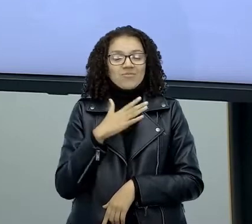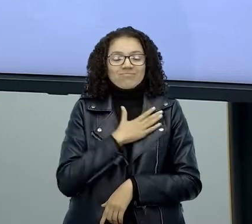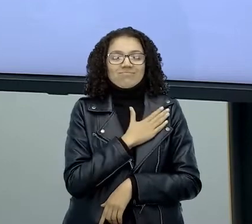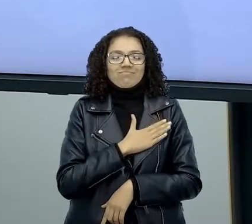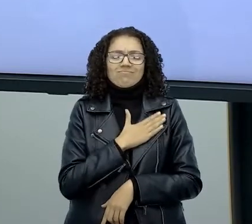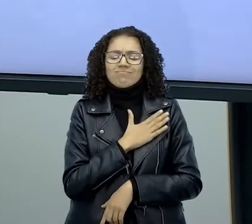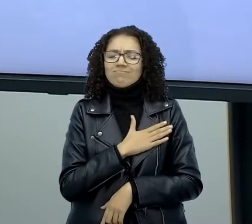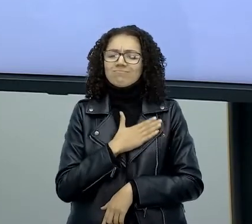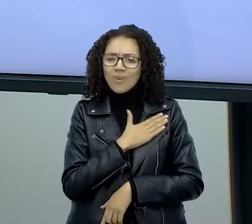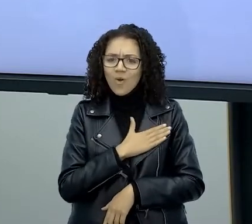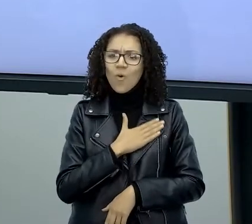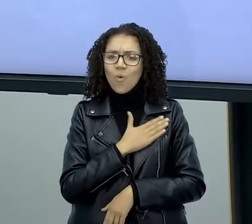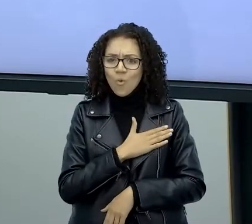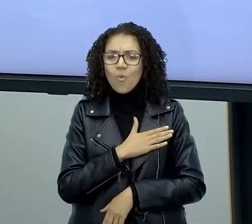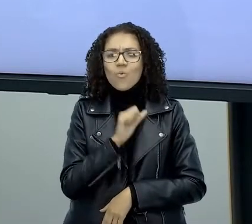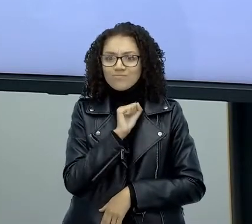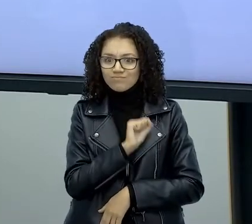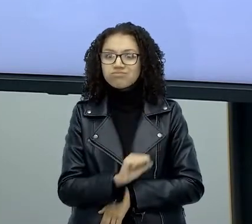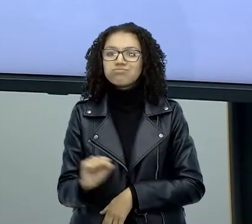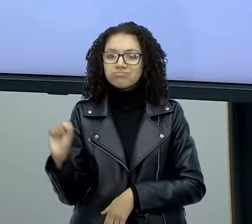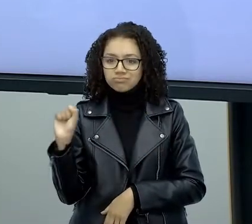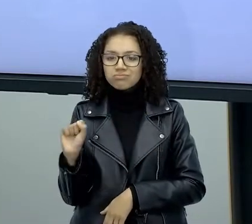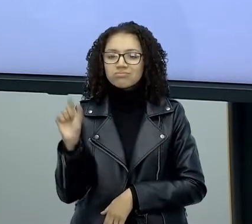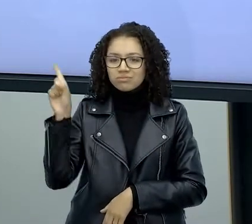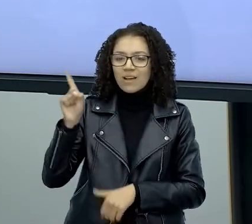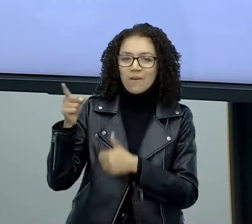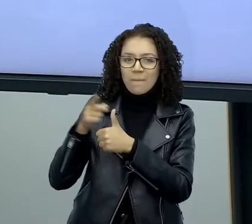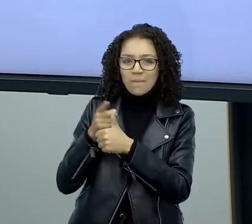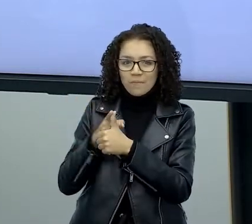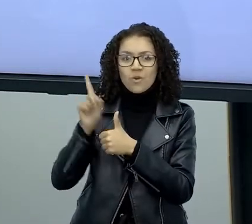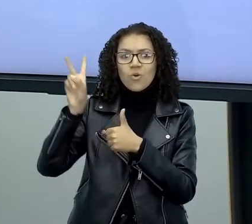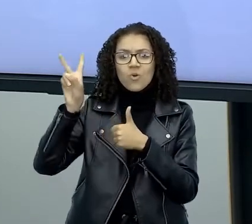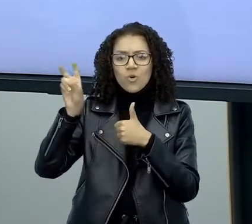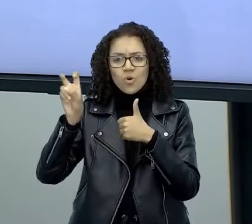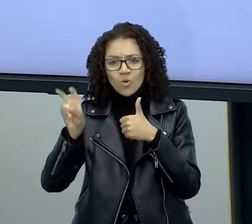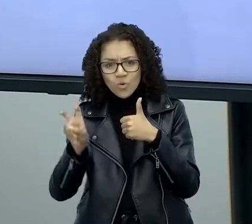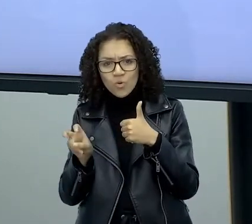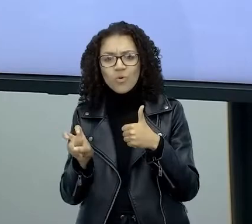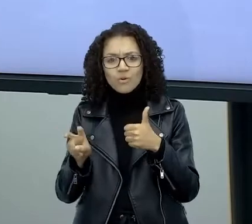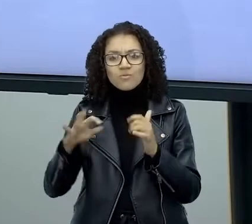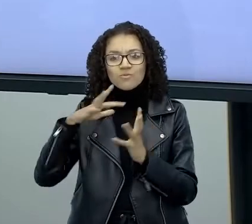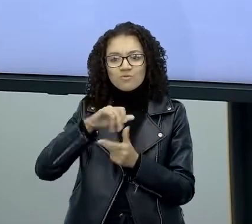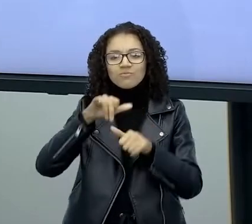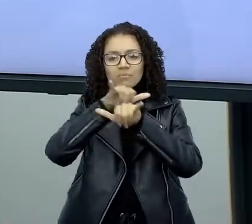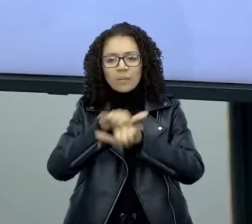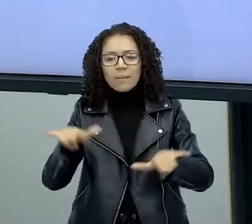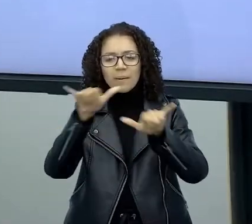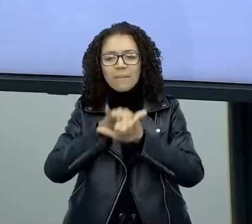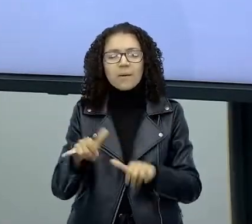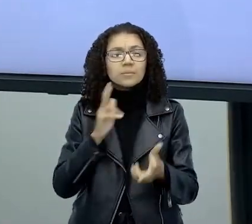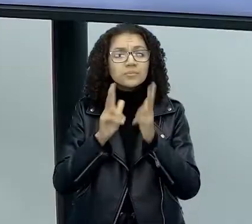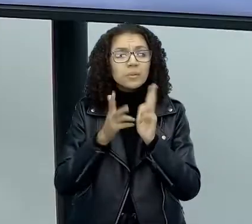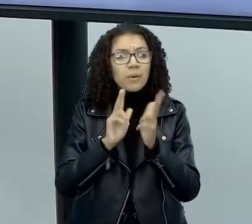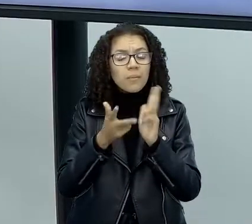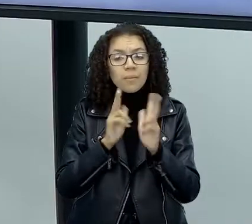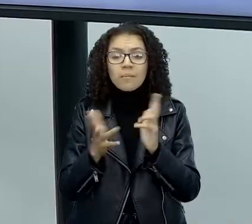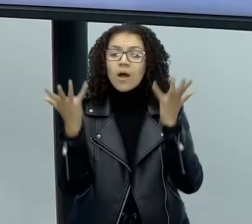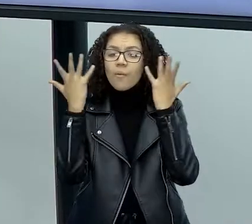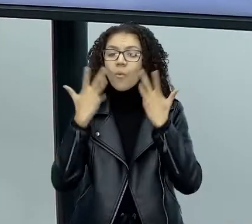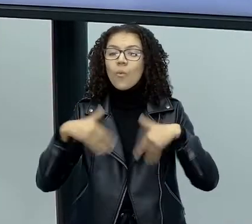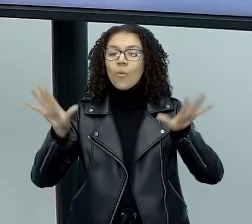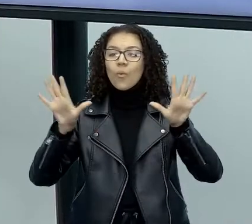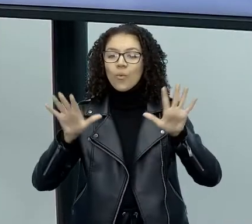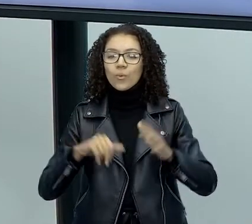do Dragões da Garagem, porque eles trazem temas polêmicos de uma forma bem descontraída. Aí tem